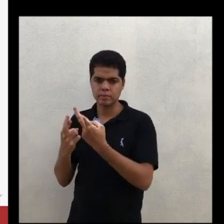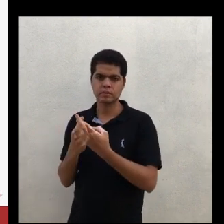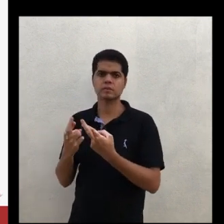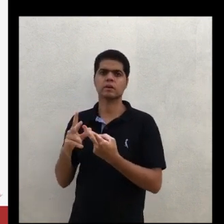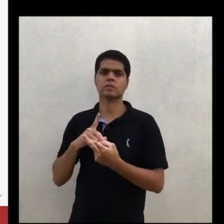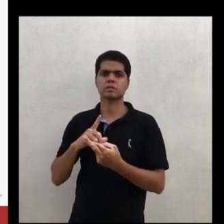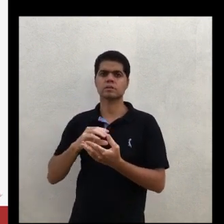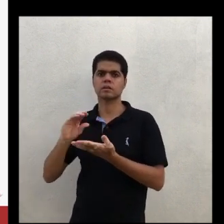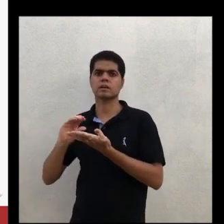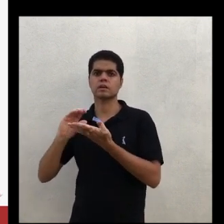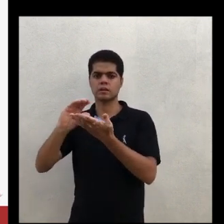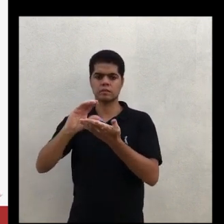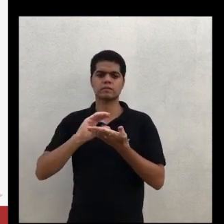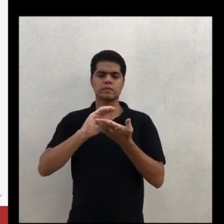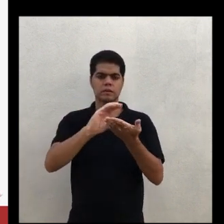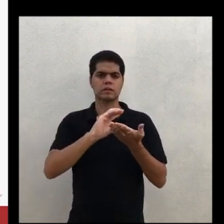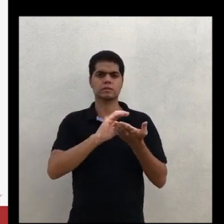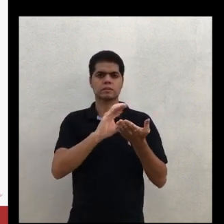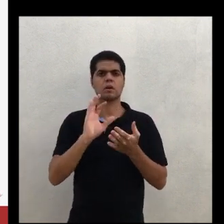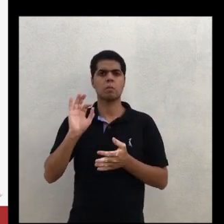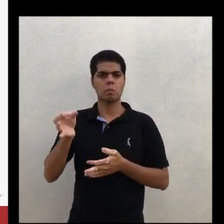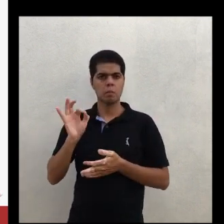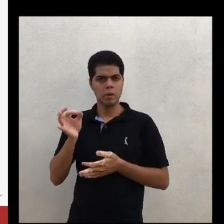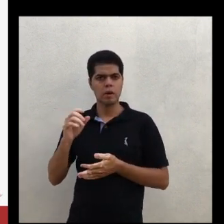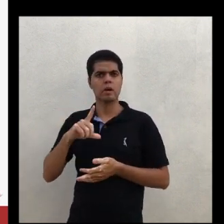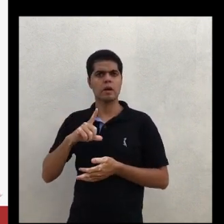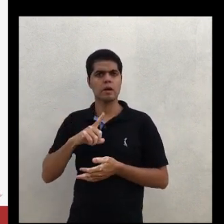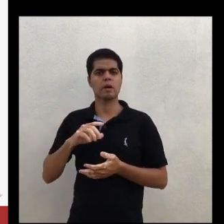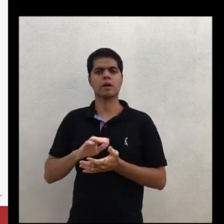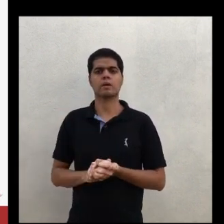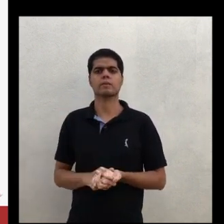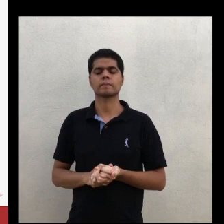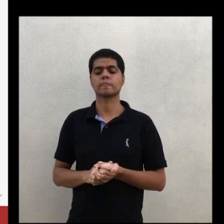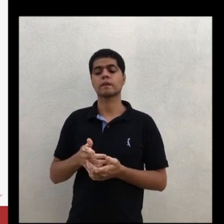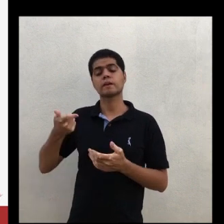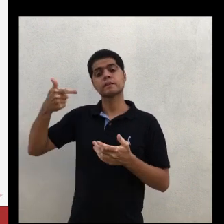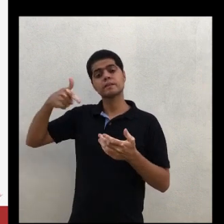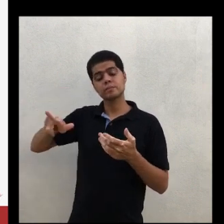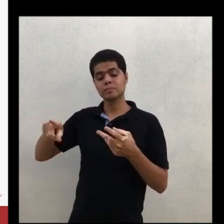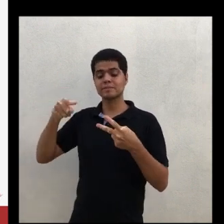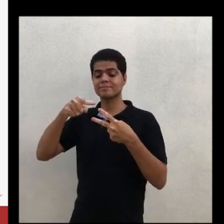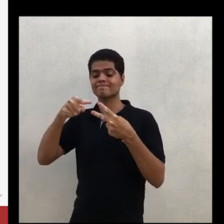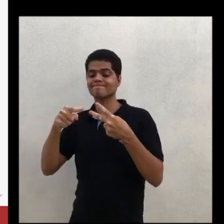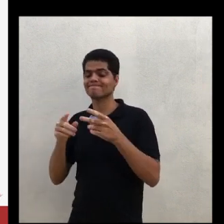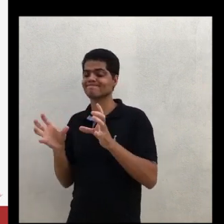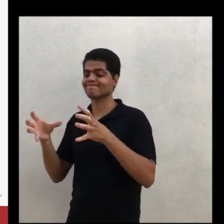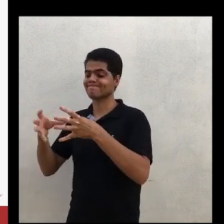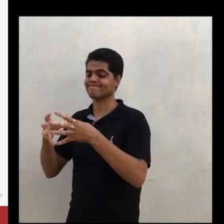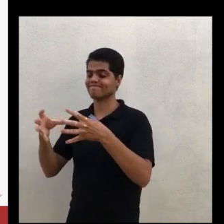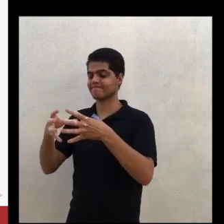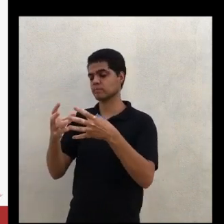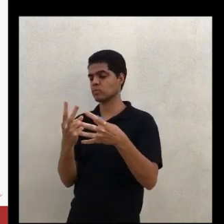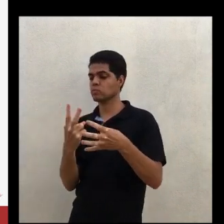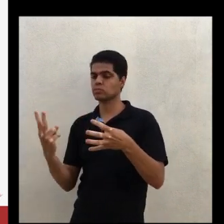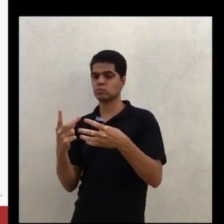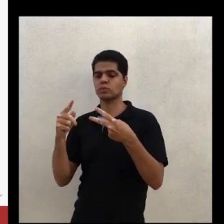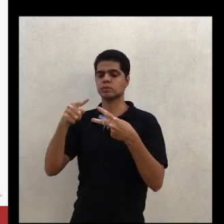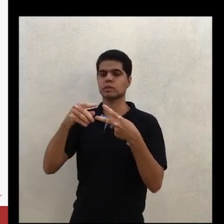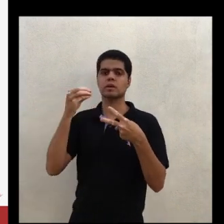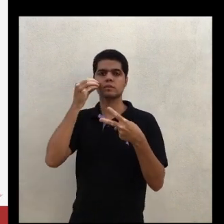Depois eu tenho que definir os dois conjuntos, né, a experiência e a capacitação. Como que você